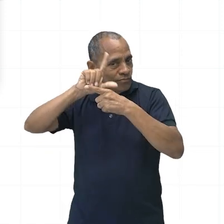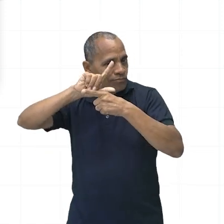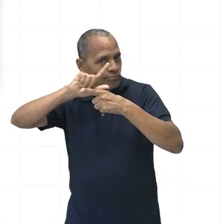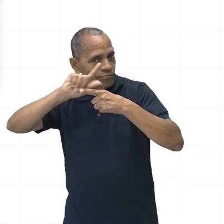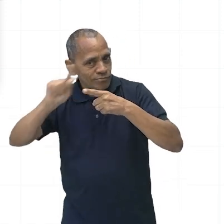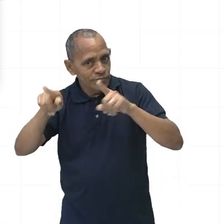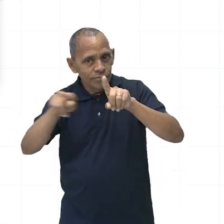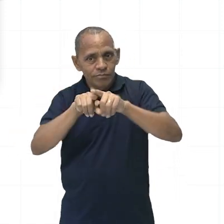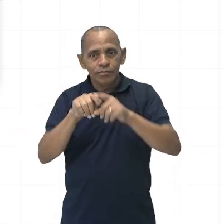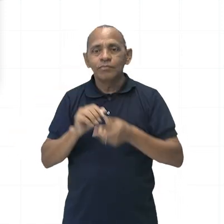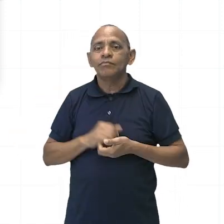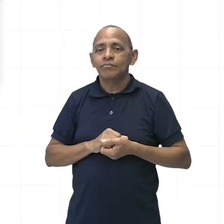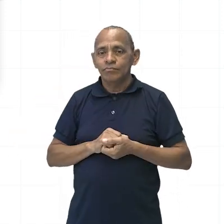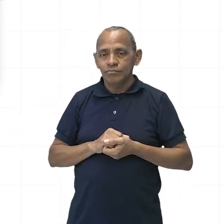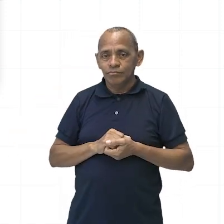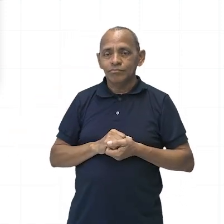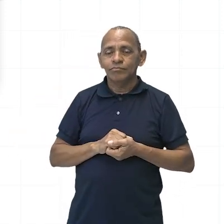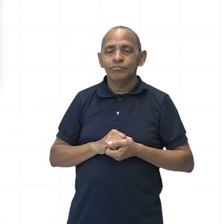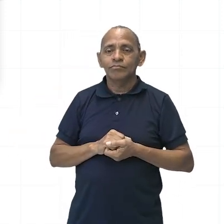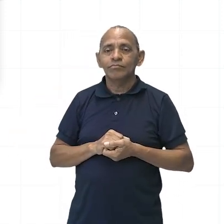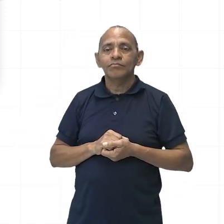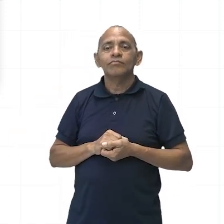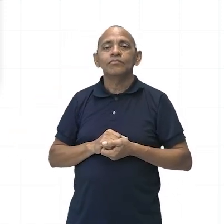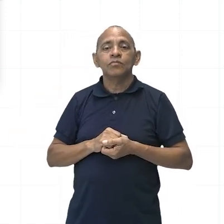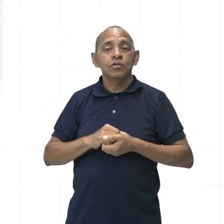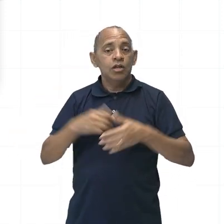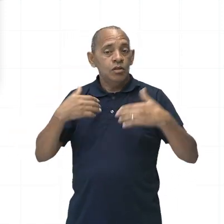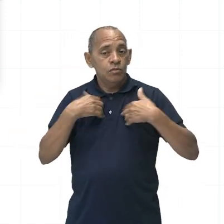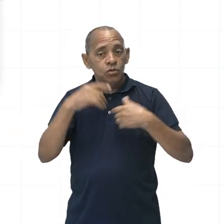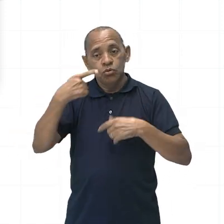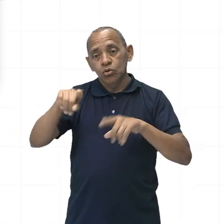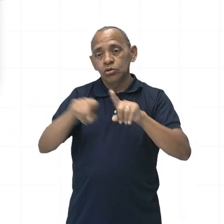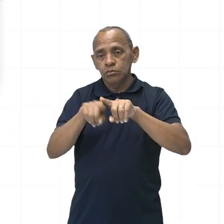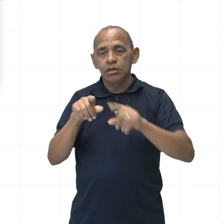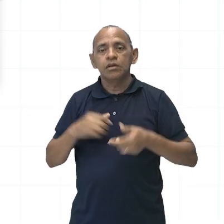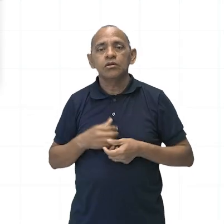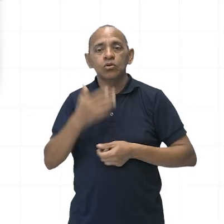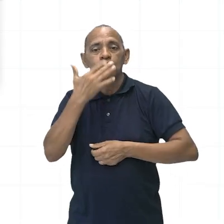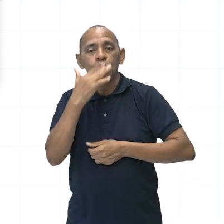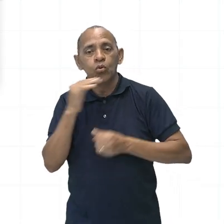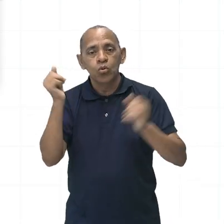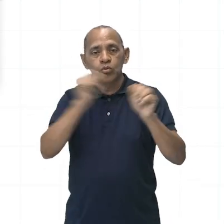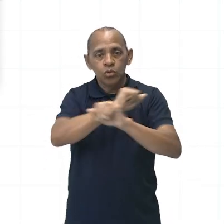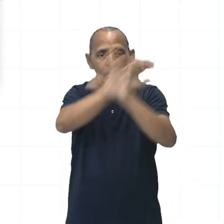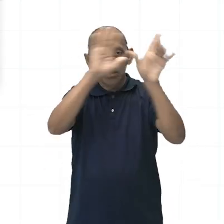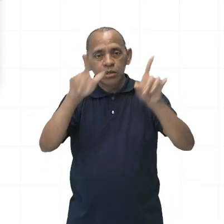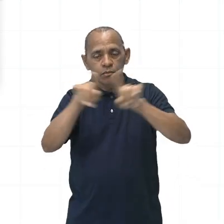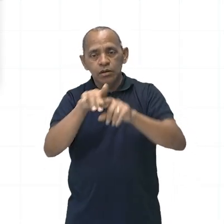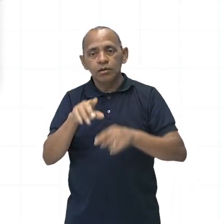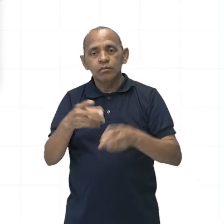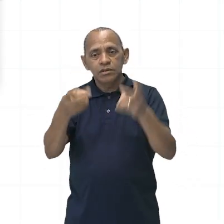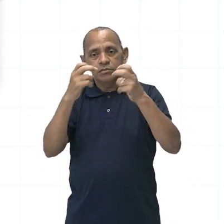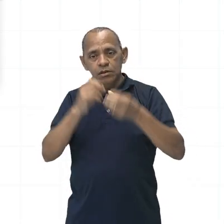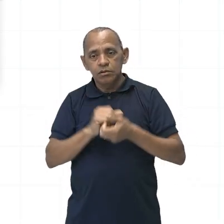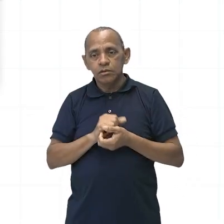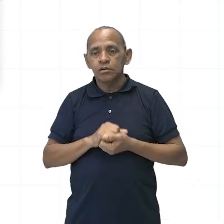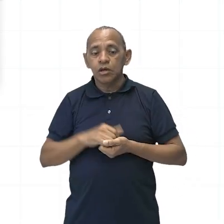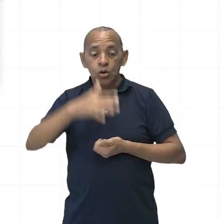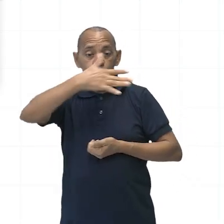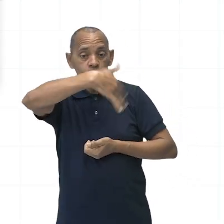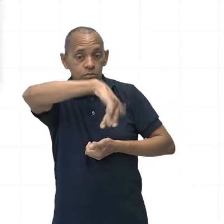outros indivíduos que têm uma coloração mais clara. E, novamente, nós percebemos aí que é o ambiente que está